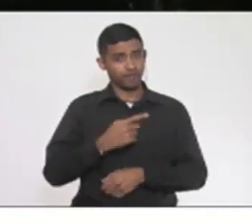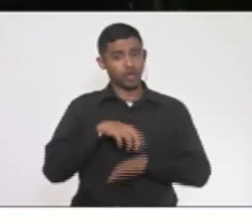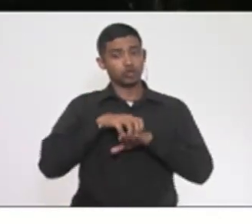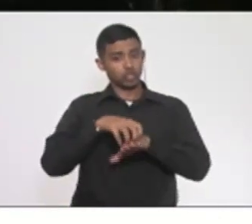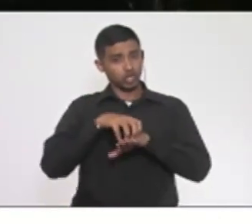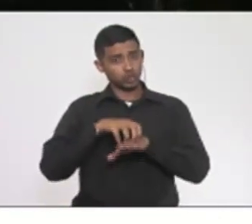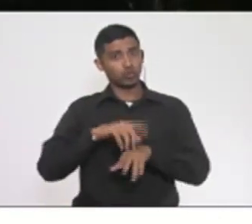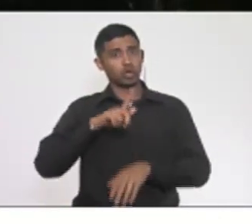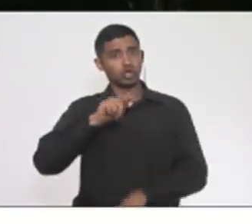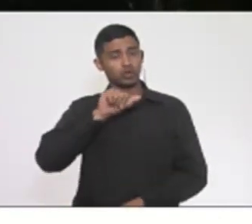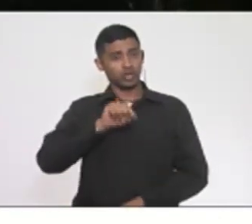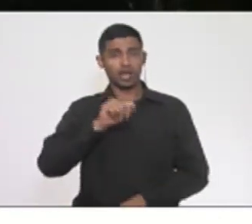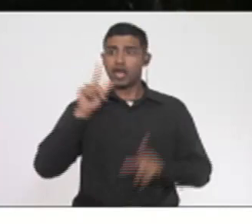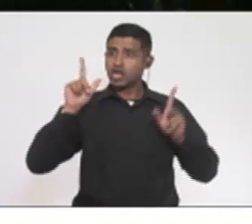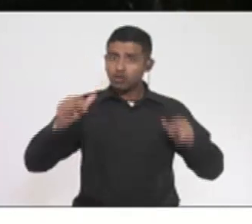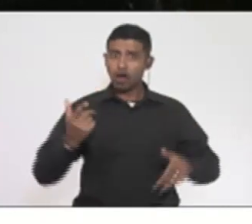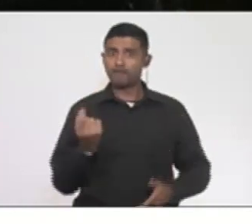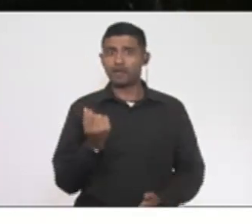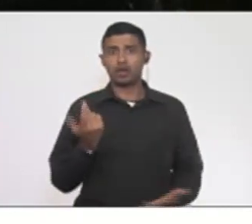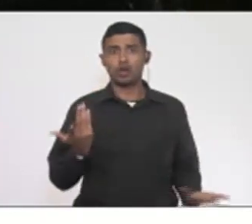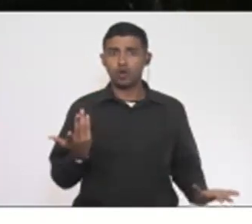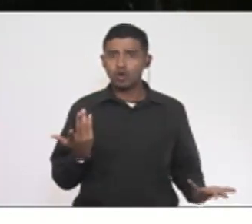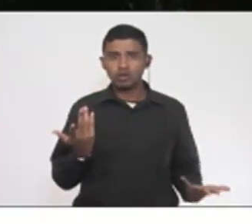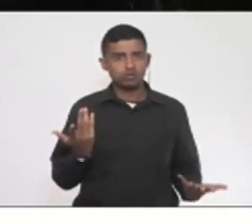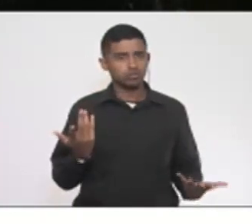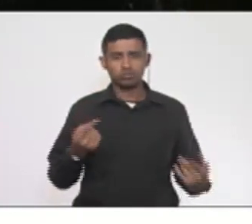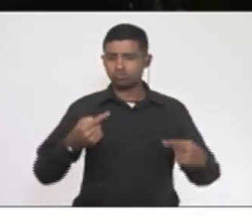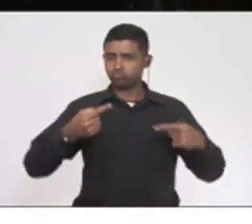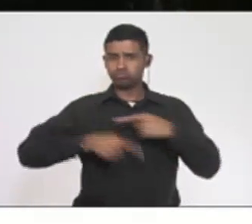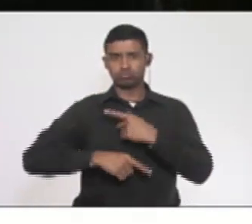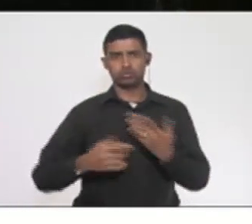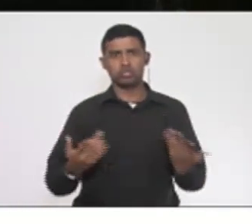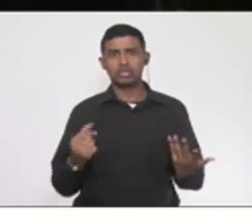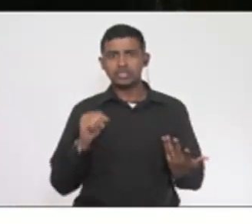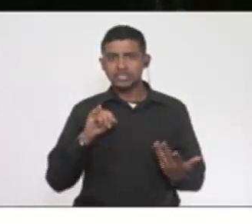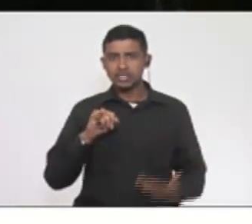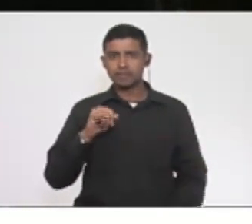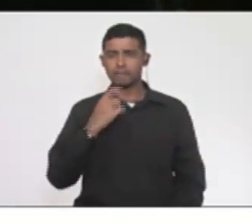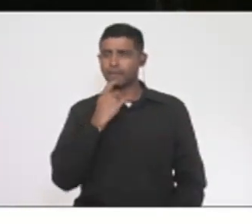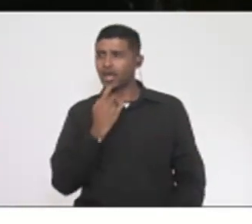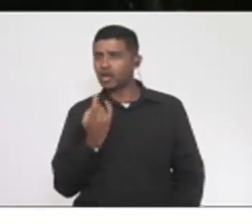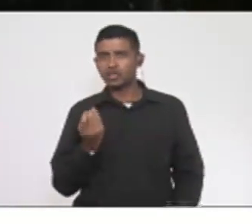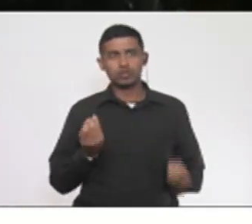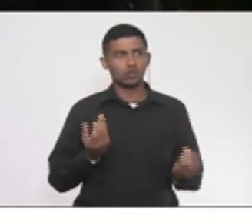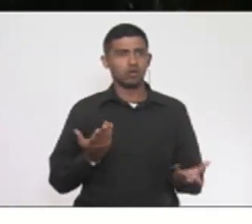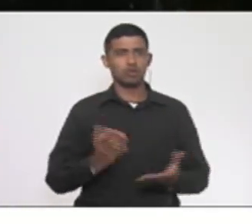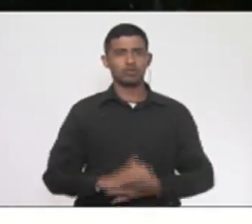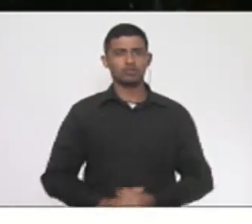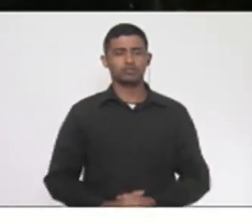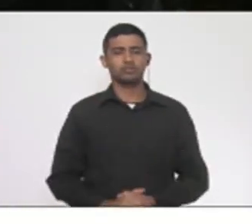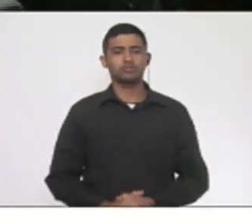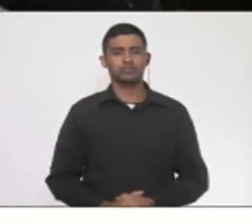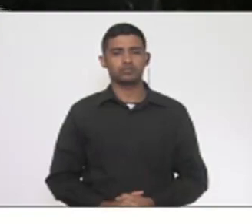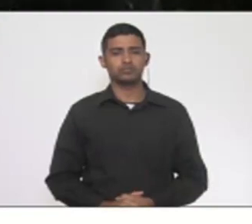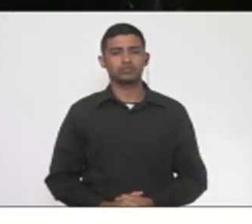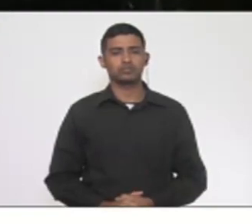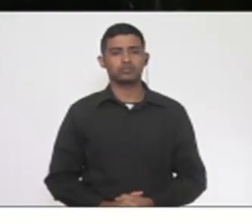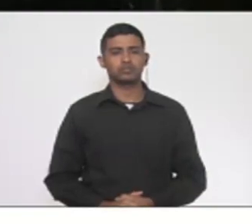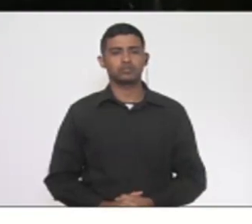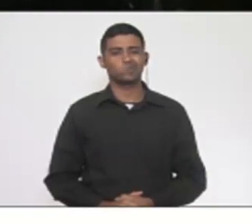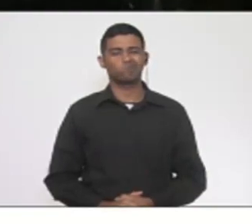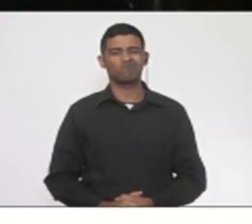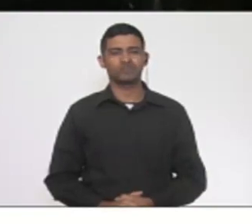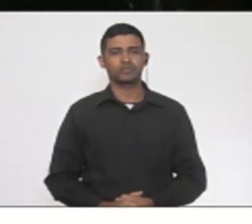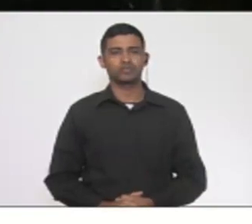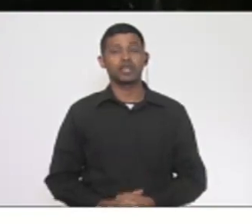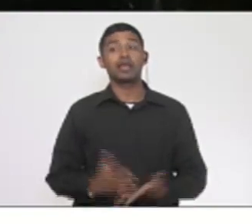que é o mesmo valor que não deveria ser. Você está pertinho ali, daqui para ali é uma coisa, daqui para quilômetros é outra coisa. É essa a questão. E aí agora